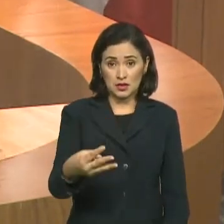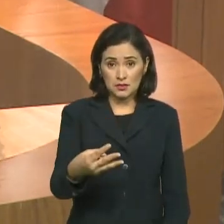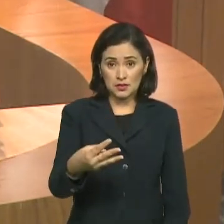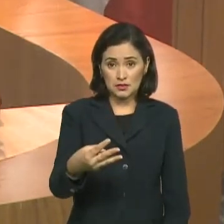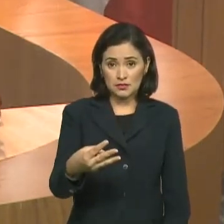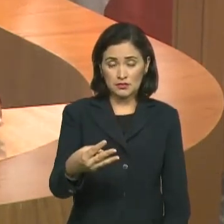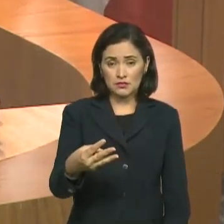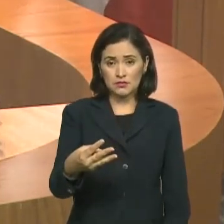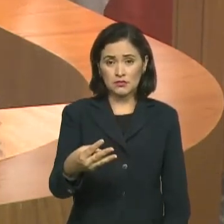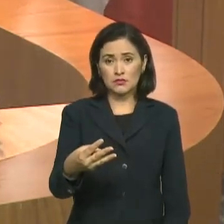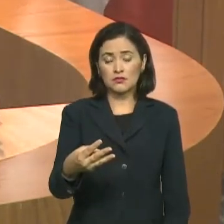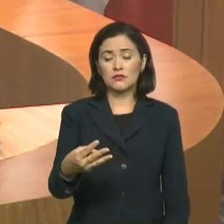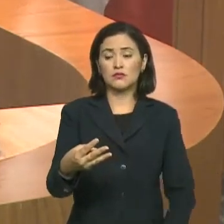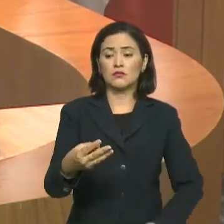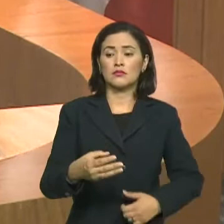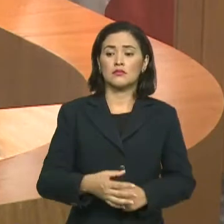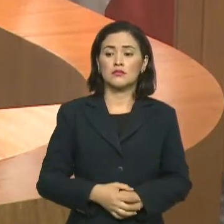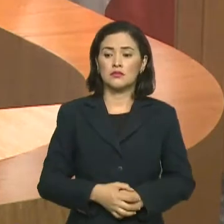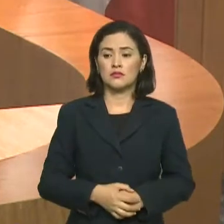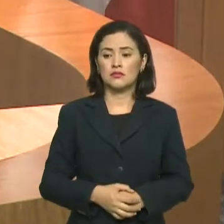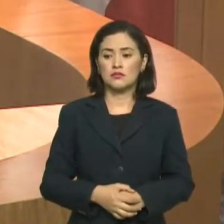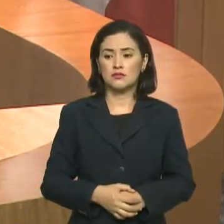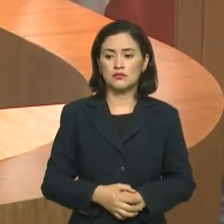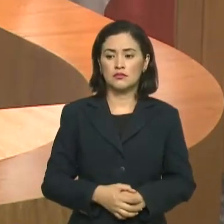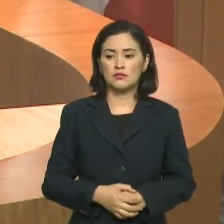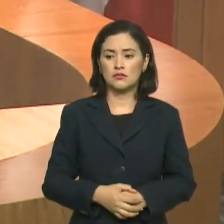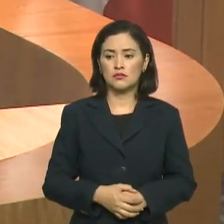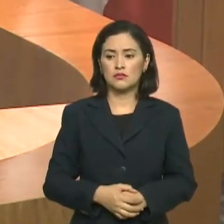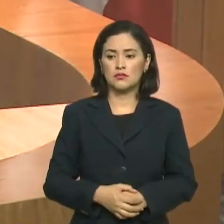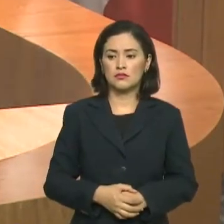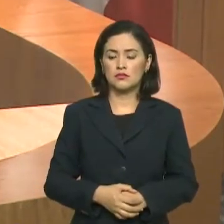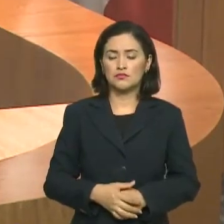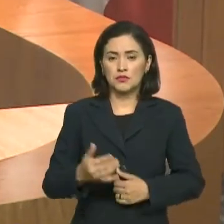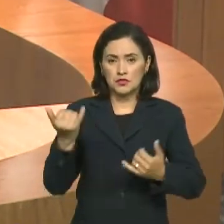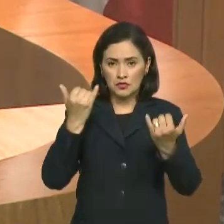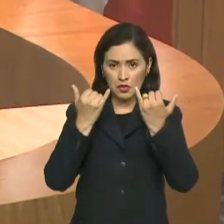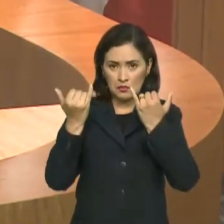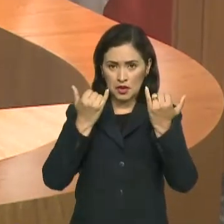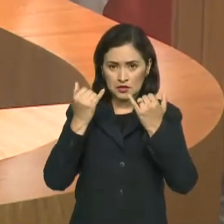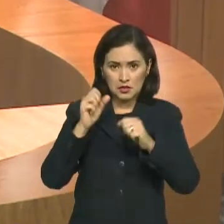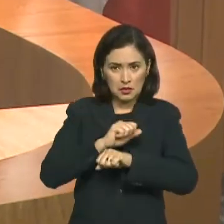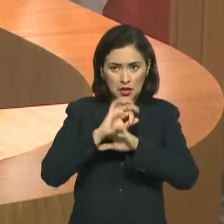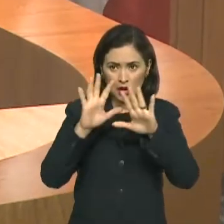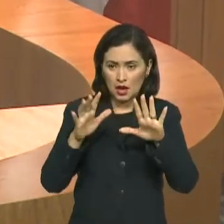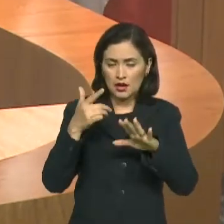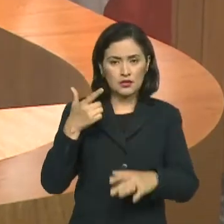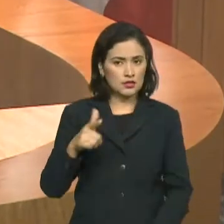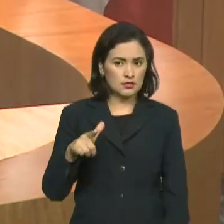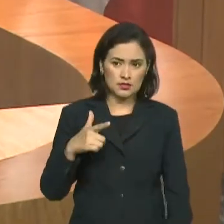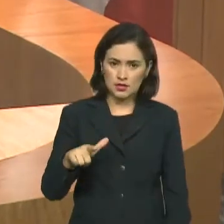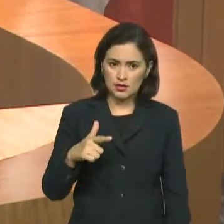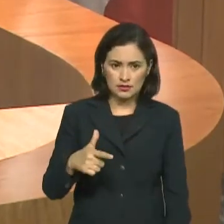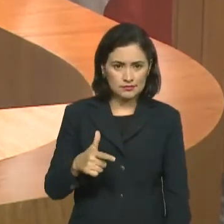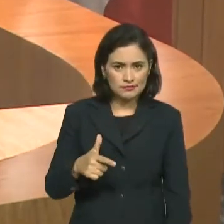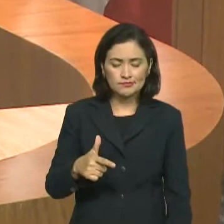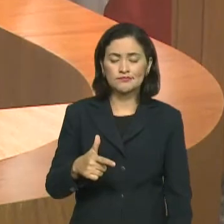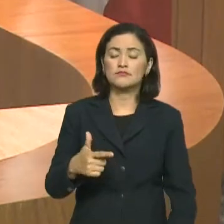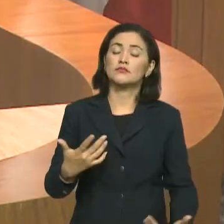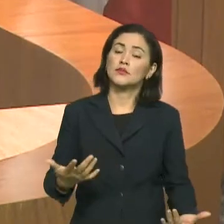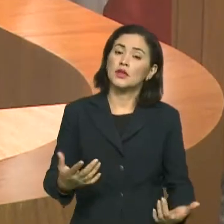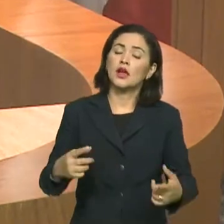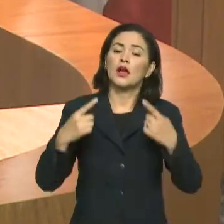e, ao mesmo tempo, como essa informação ela não está clara, nós recebemos também a título de